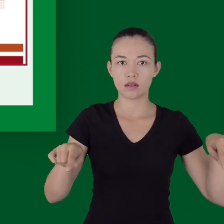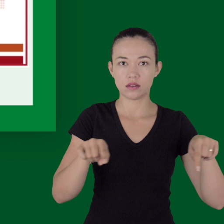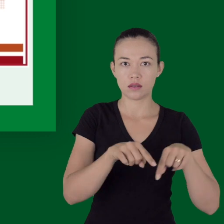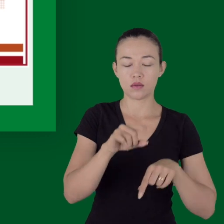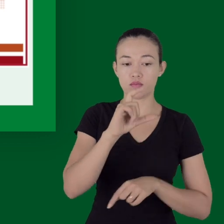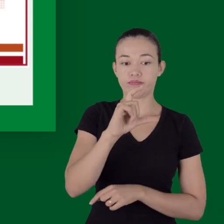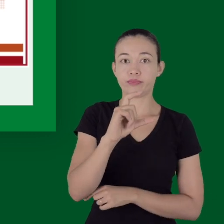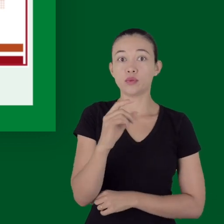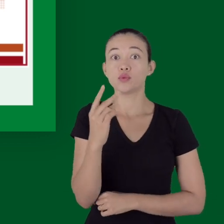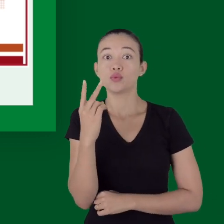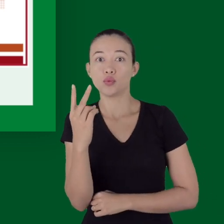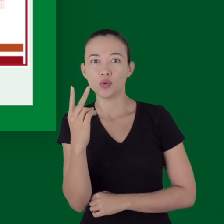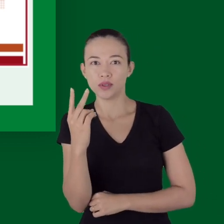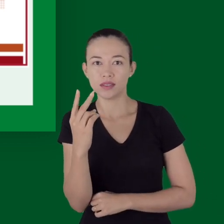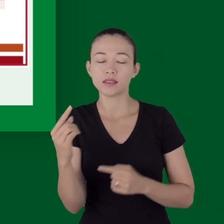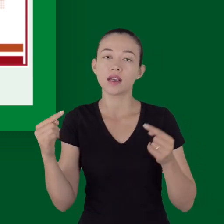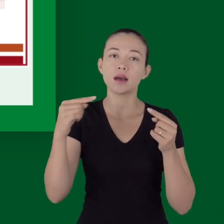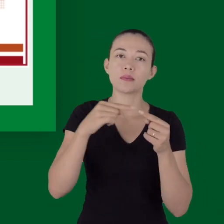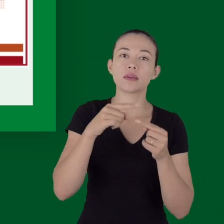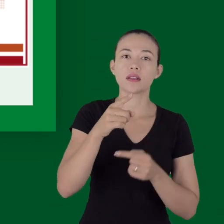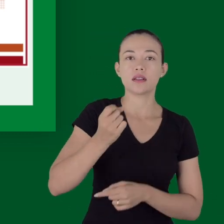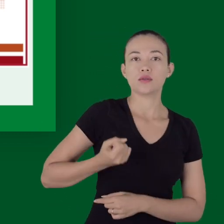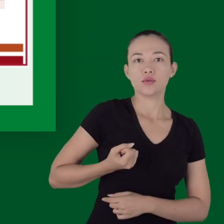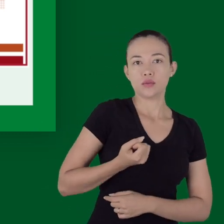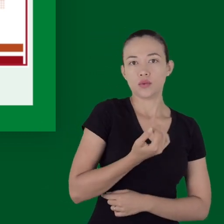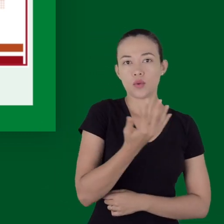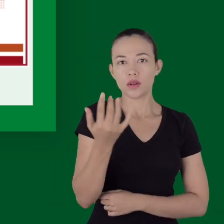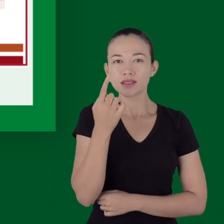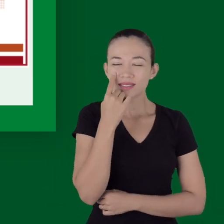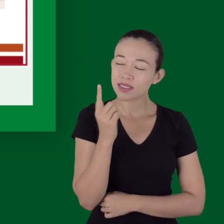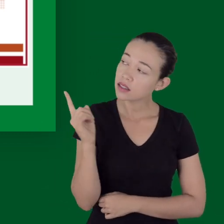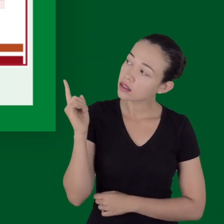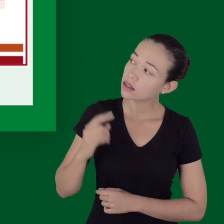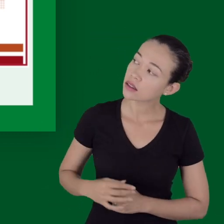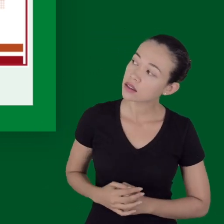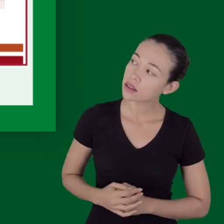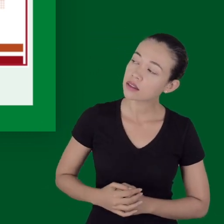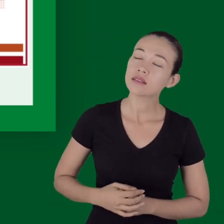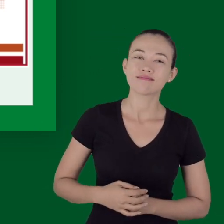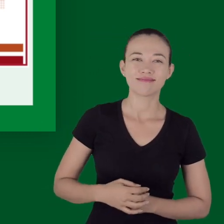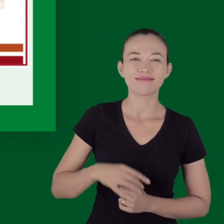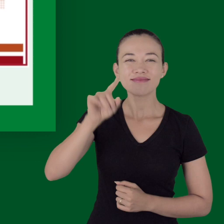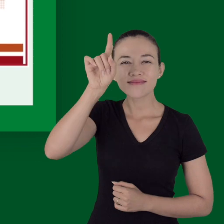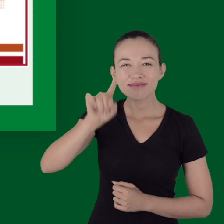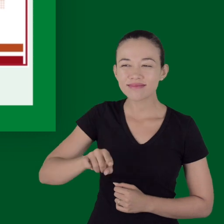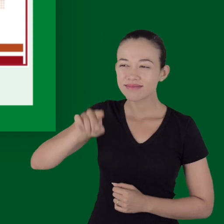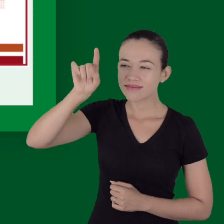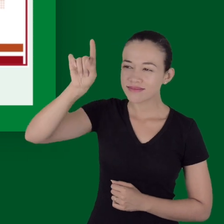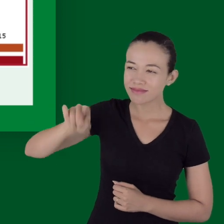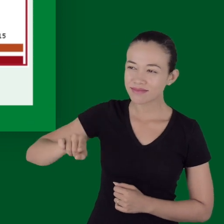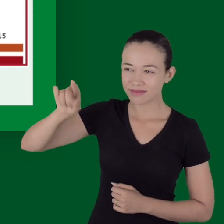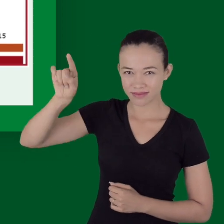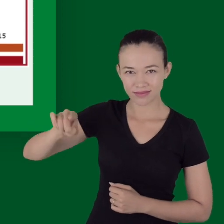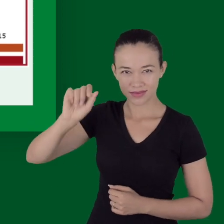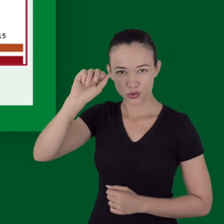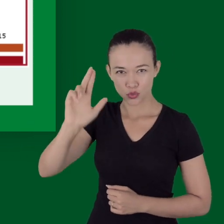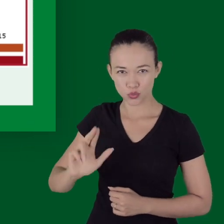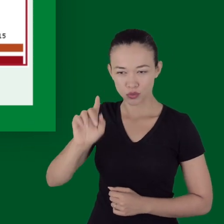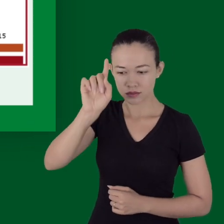por 5, por 10, por 15, a quantidade de quadradinhos que tem entre 2 QRS, né?